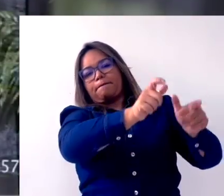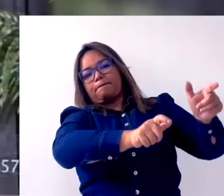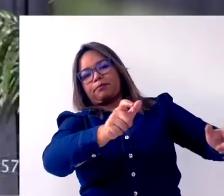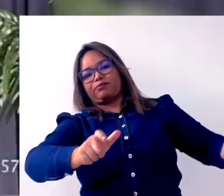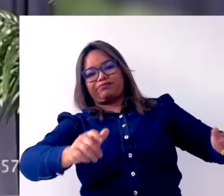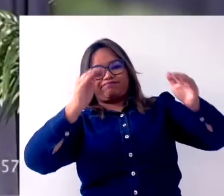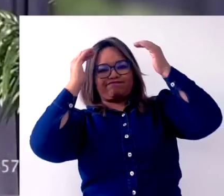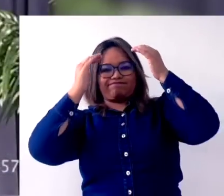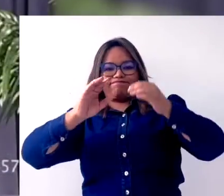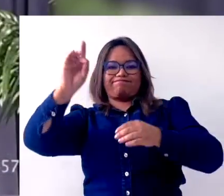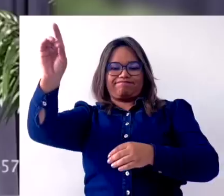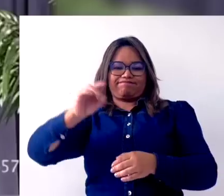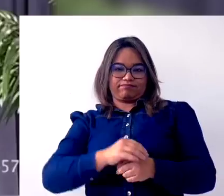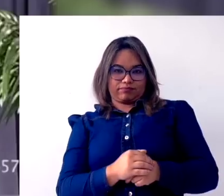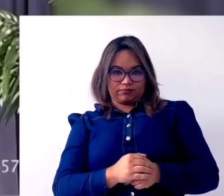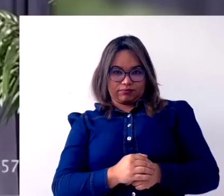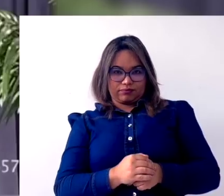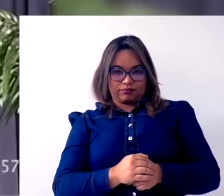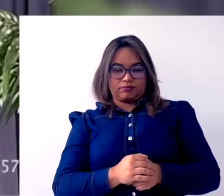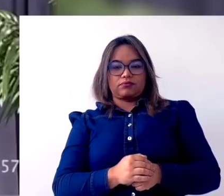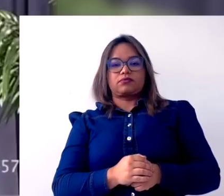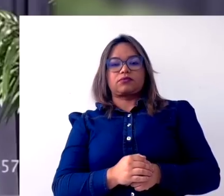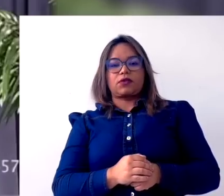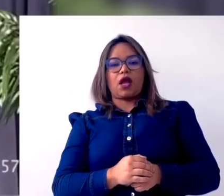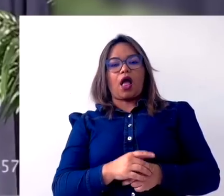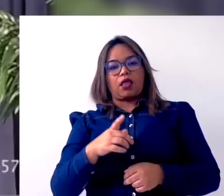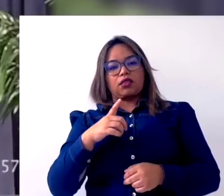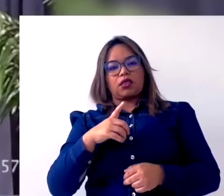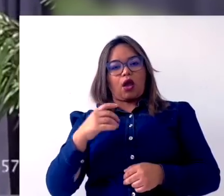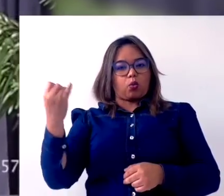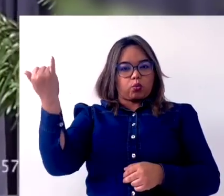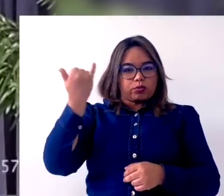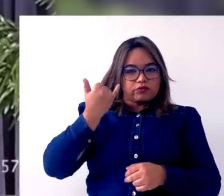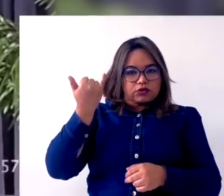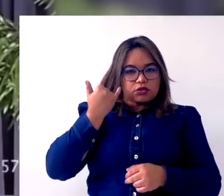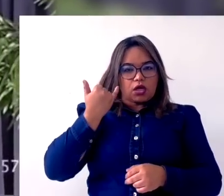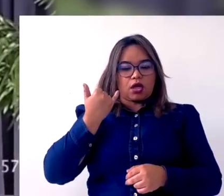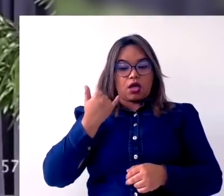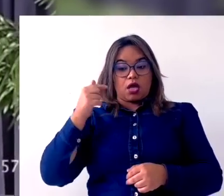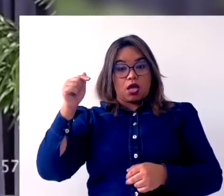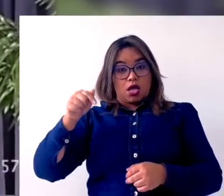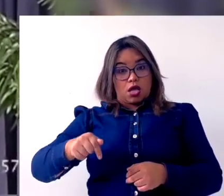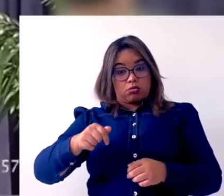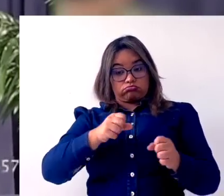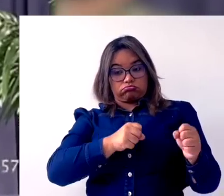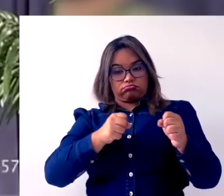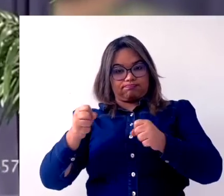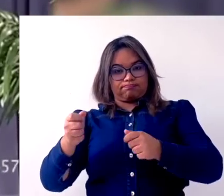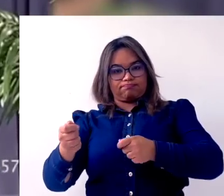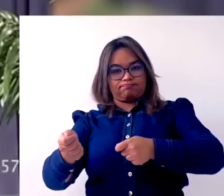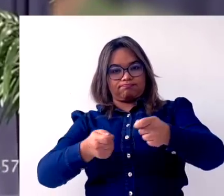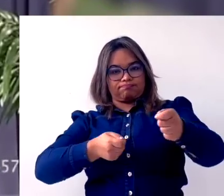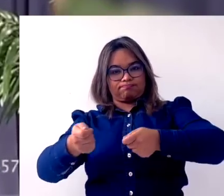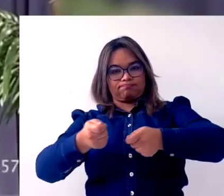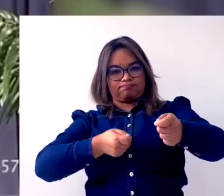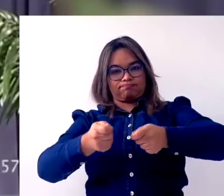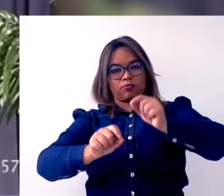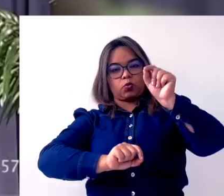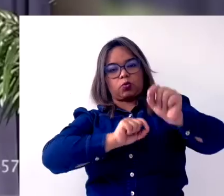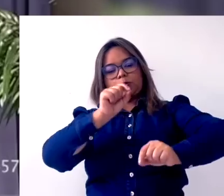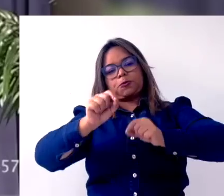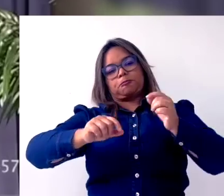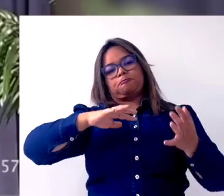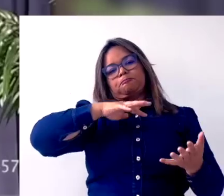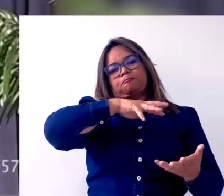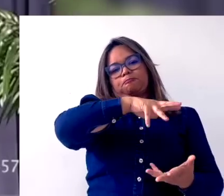e línguas e nações. Aqui está uma declaração profética, que esse mundo controlaria que parte do mundo? Todo o